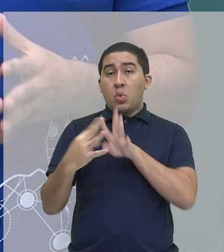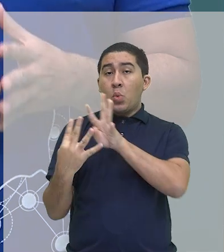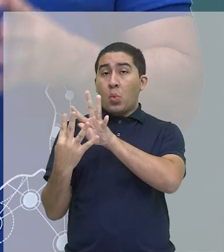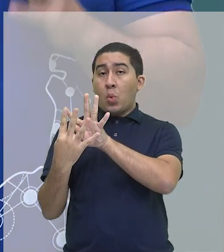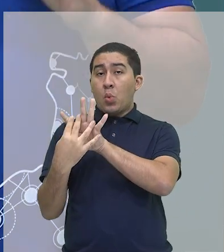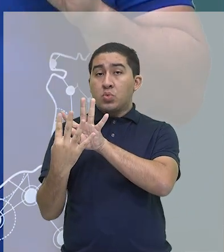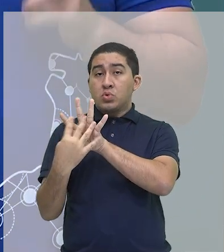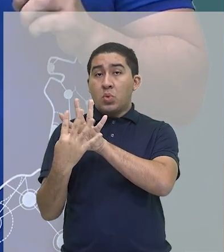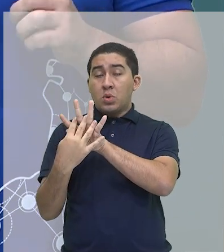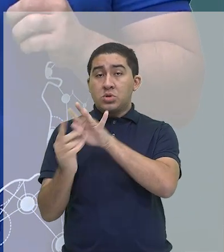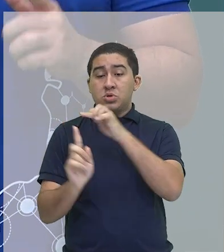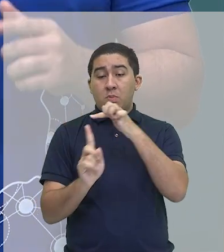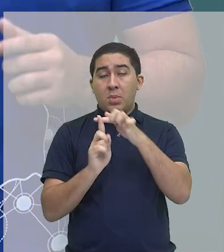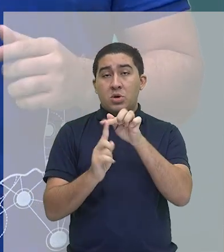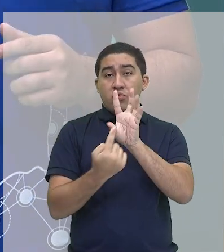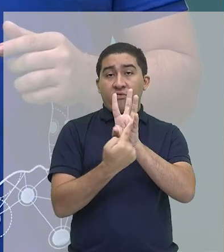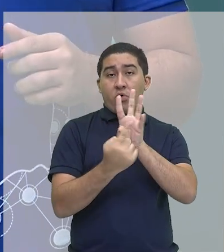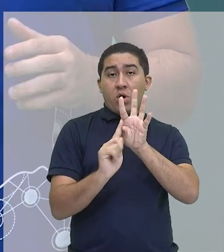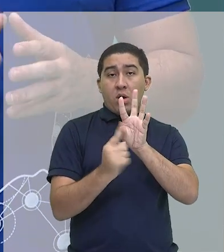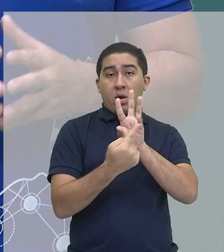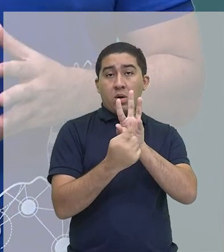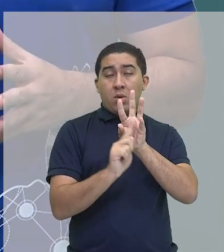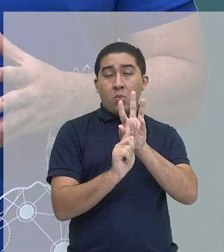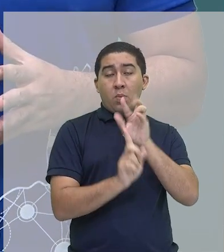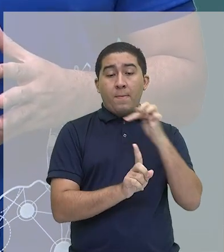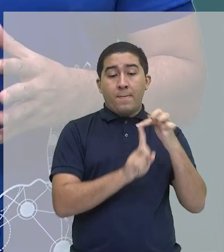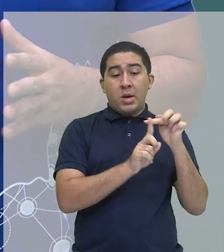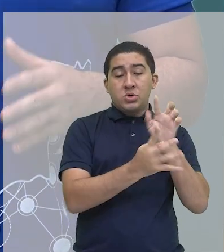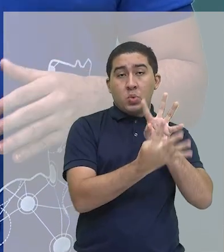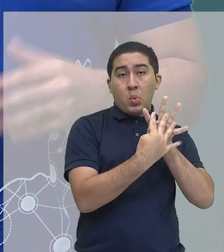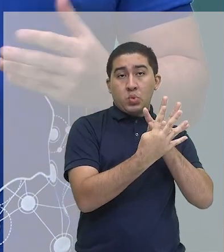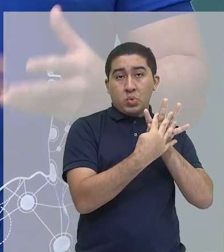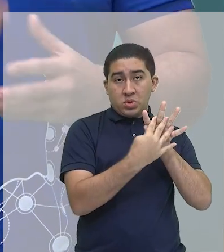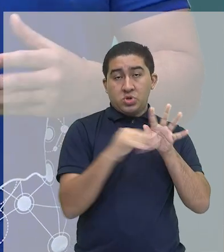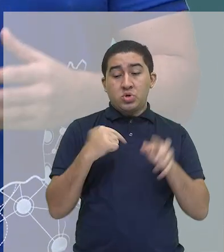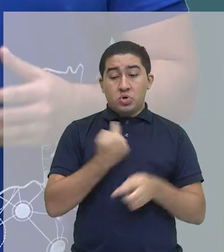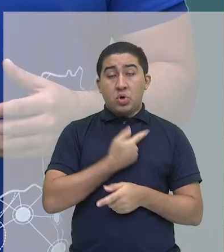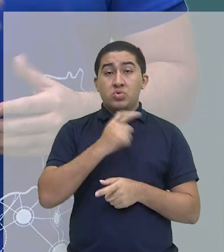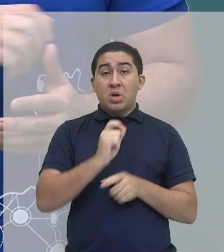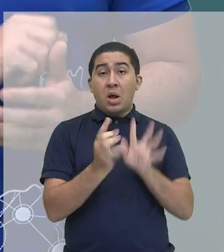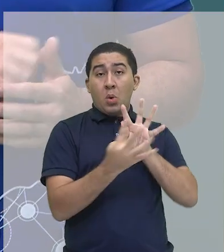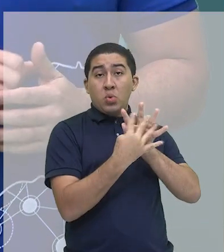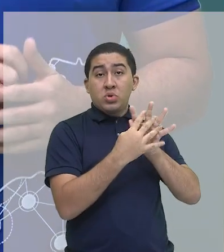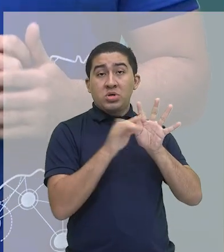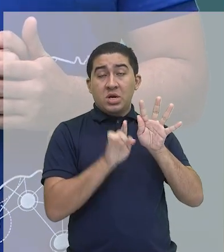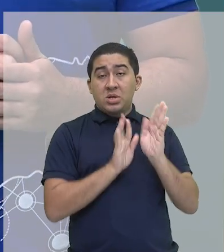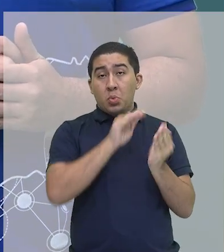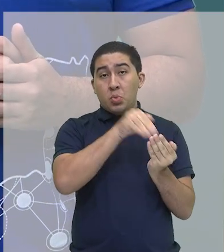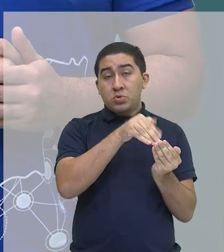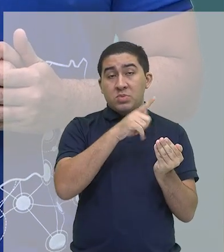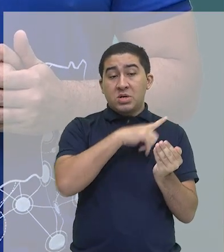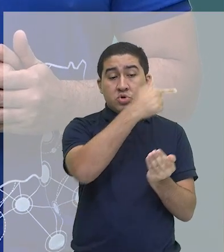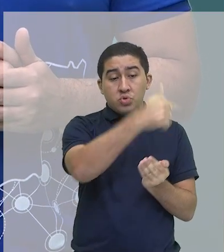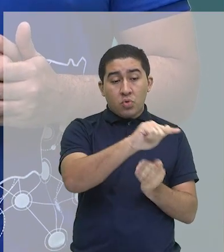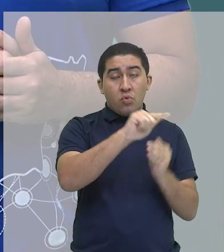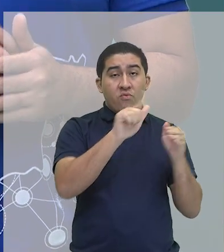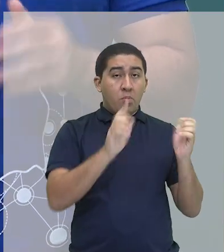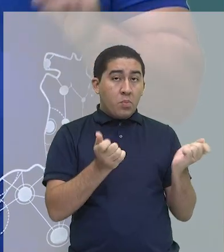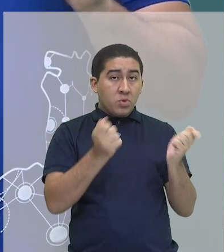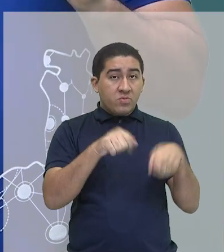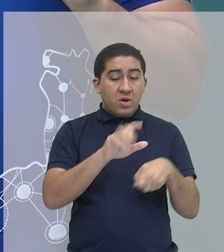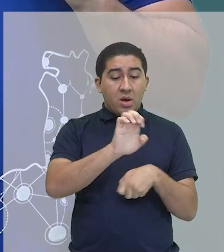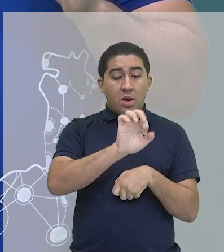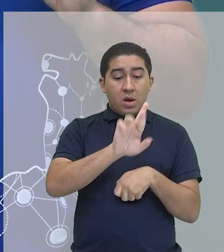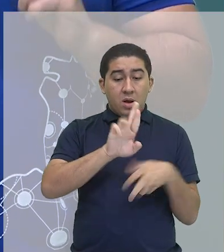só, nós vamos repetir a última consoante para nós podermos acrescentar o ER, ok?